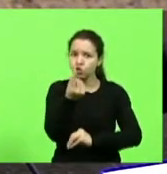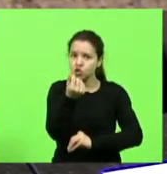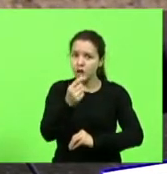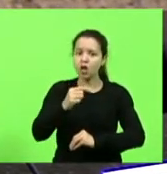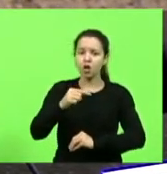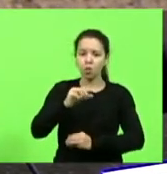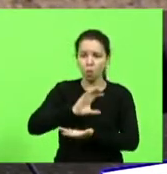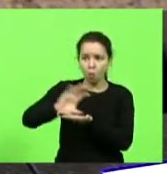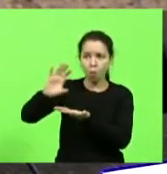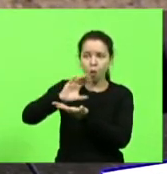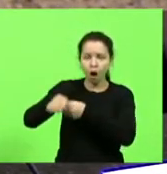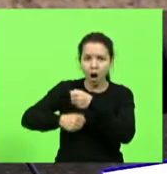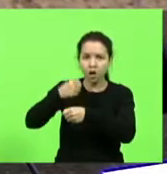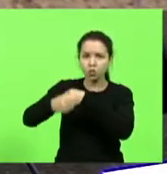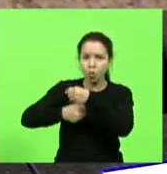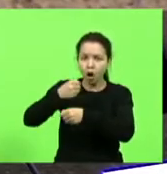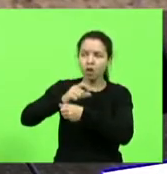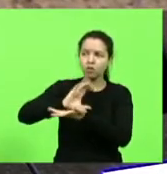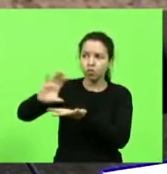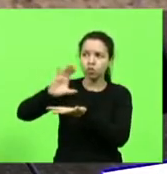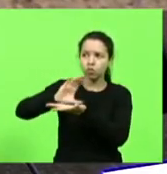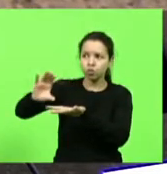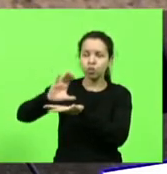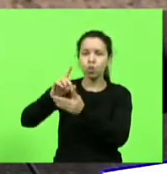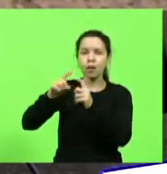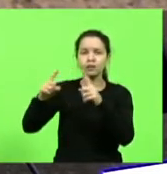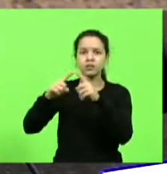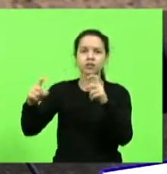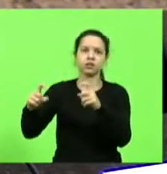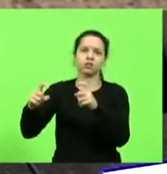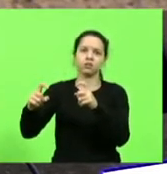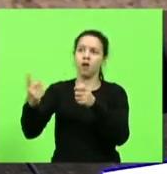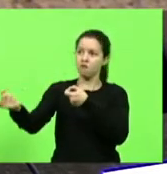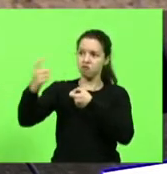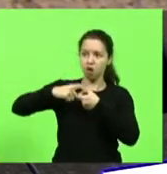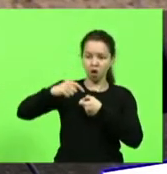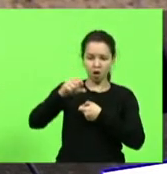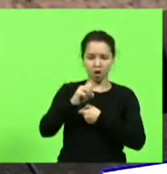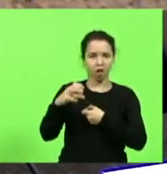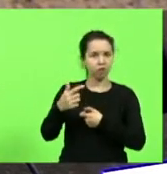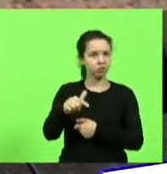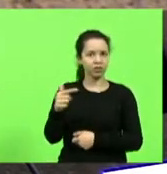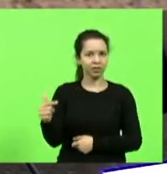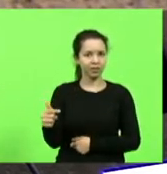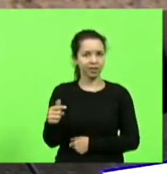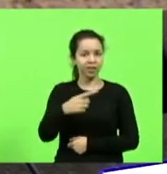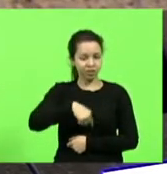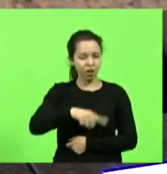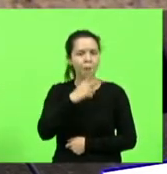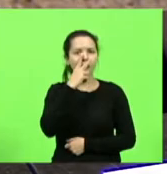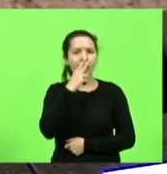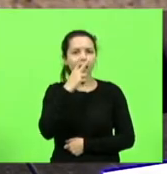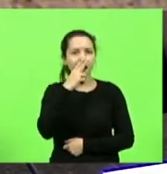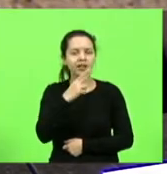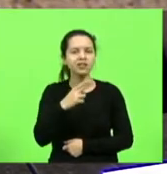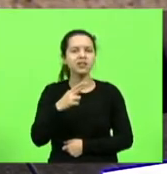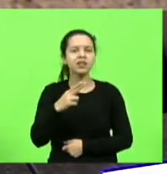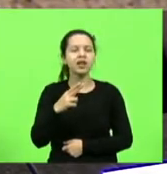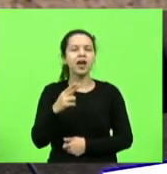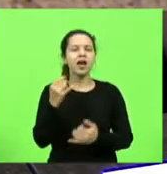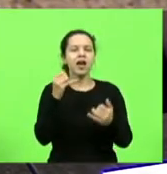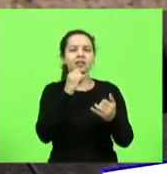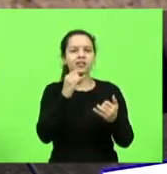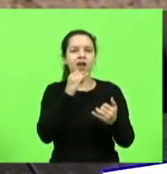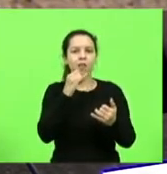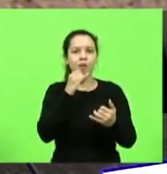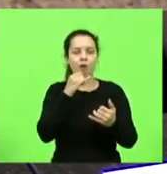não retorna a Santa Catarina. Nós, como já falei, nós somos aquele convidado que chega no churrasco com a carne,